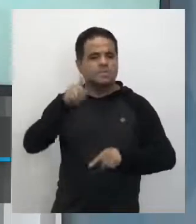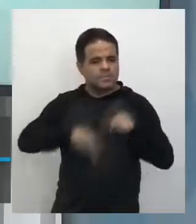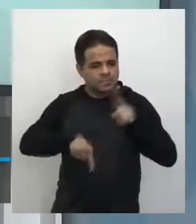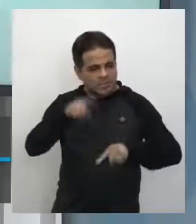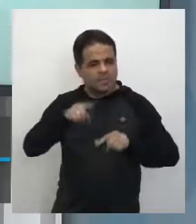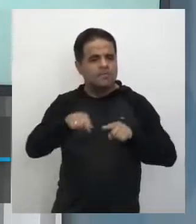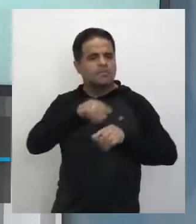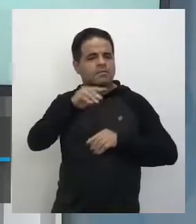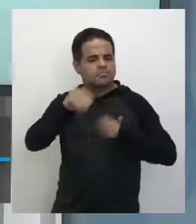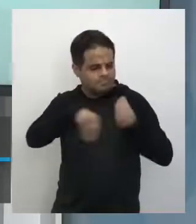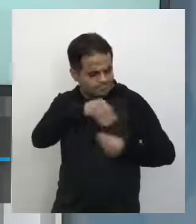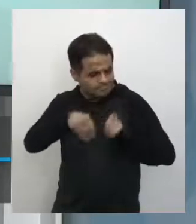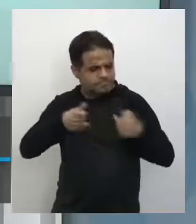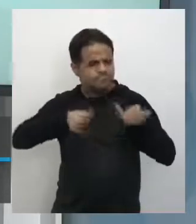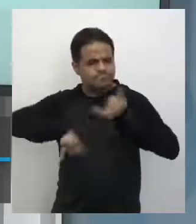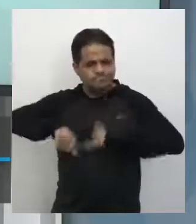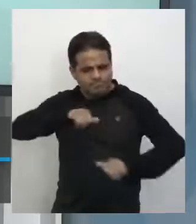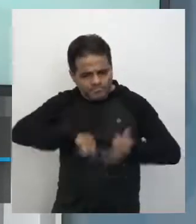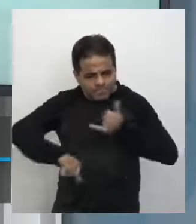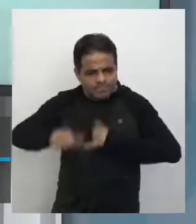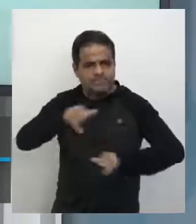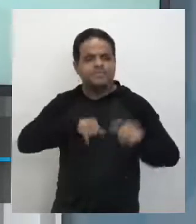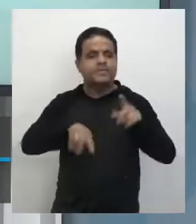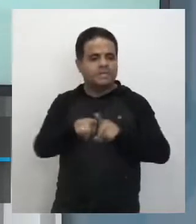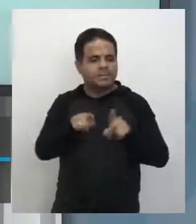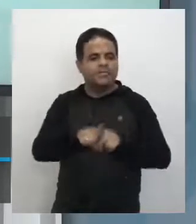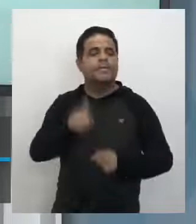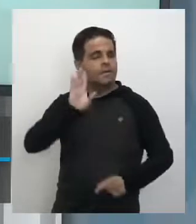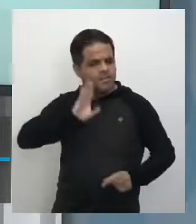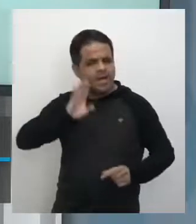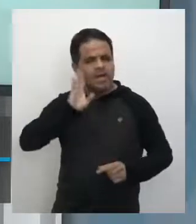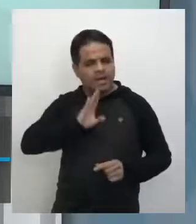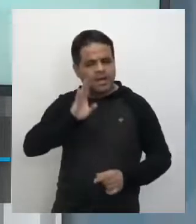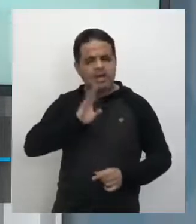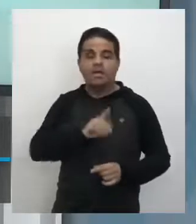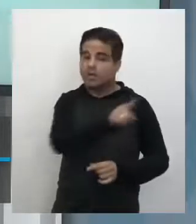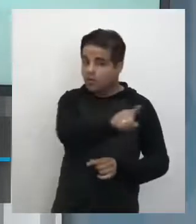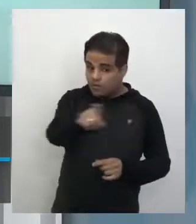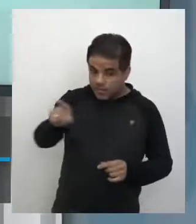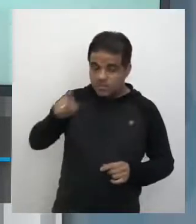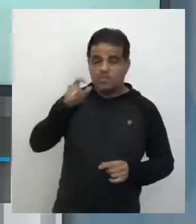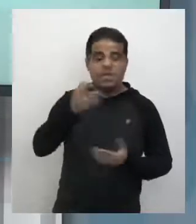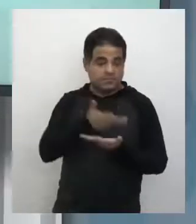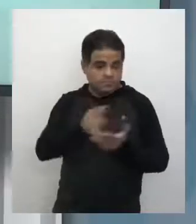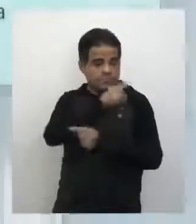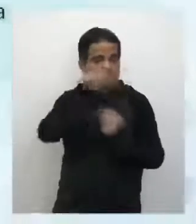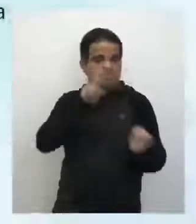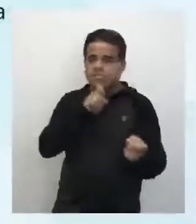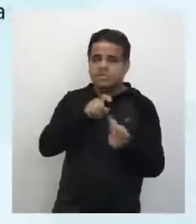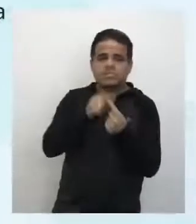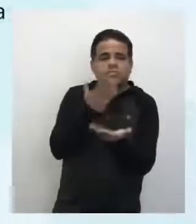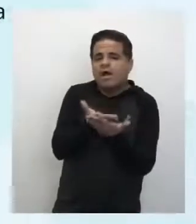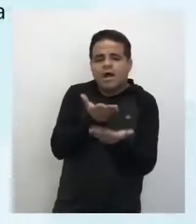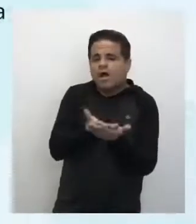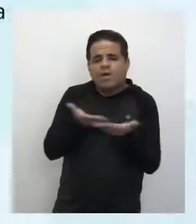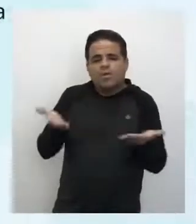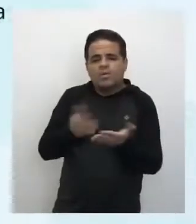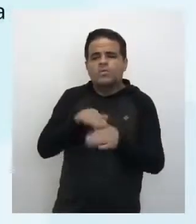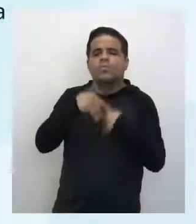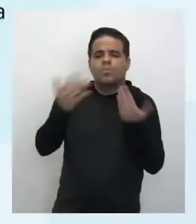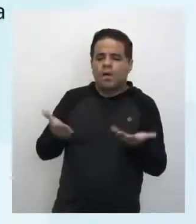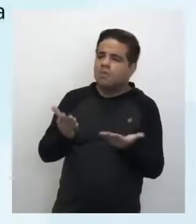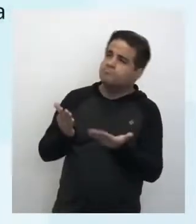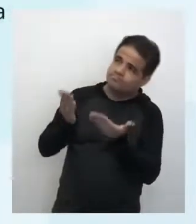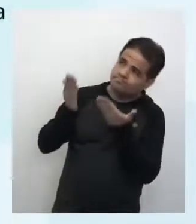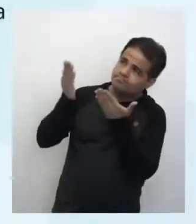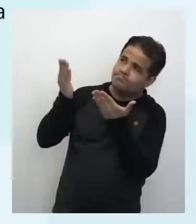da química nessa Bacana, questão. Muito legal. Né? Bem bacana. Então, olha só, para você, então, né, os nossos objetivos de hoje da nossa aula, tá aí.